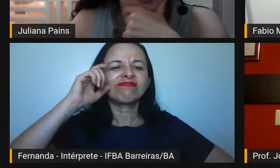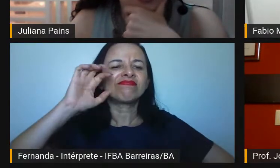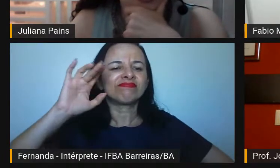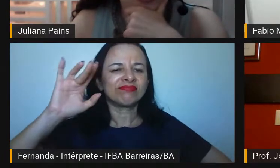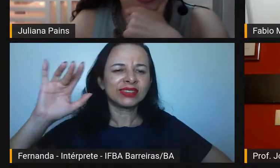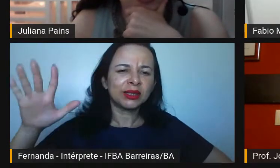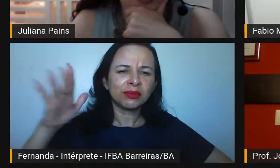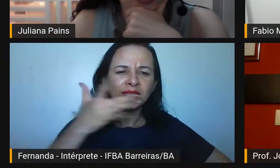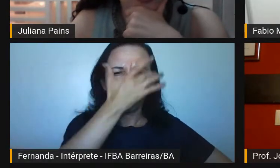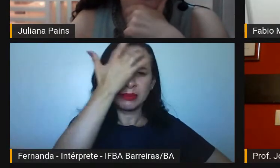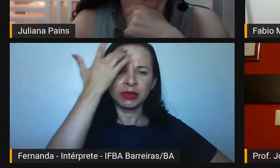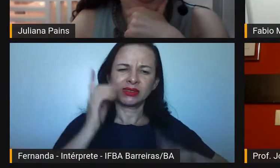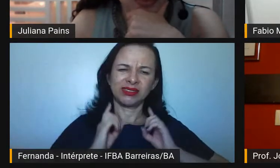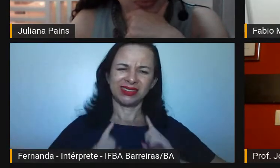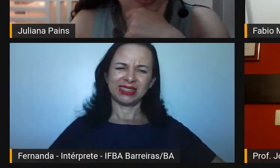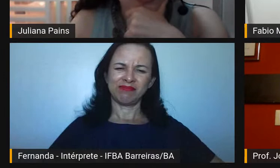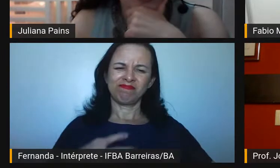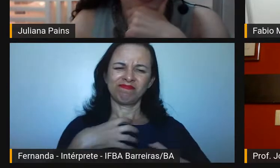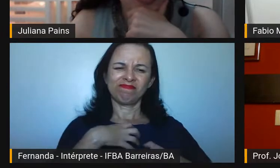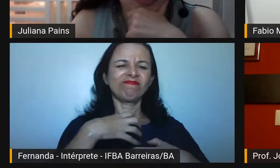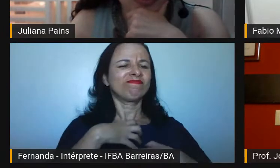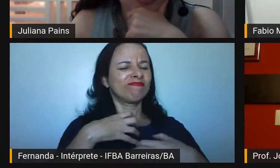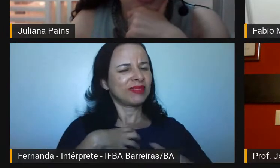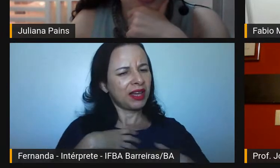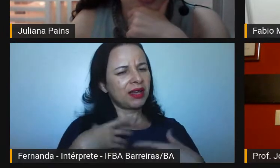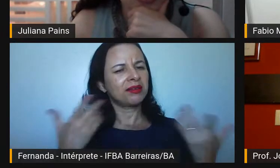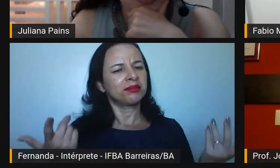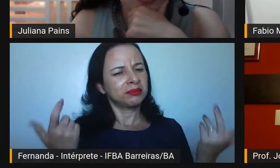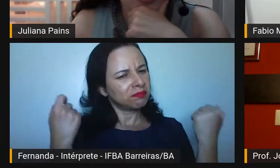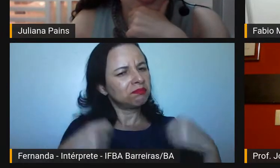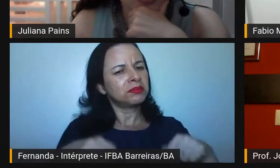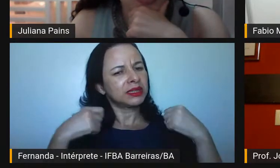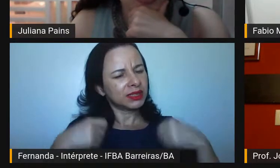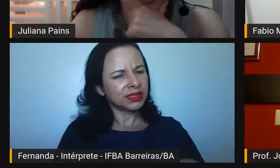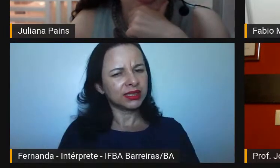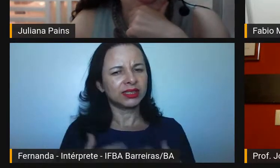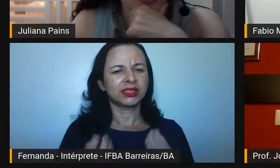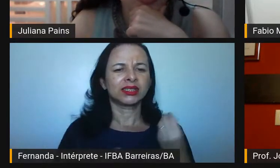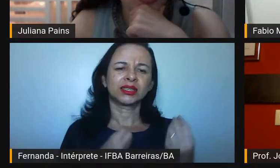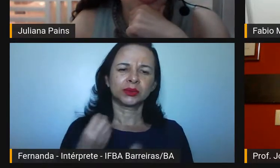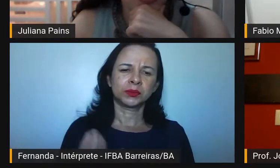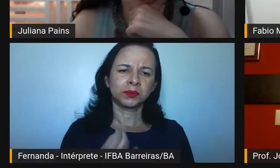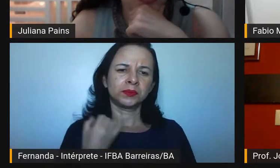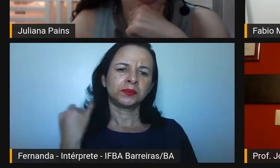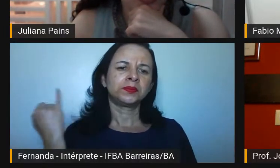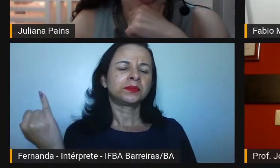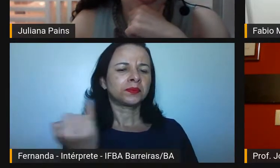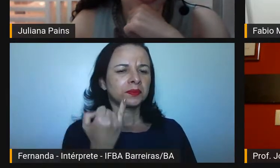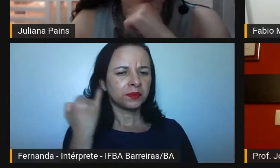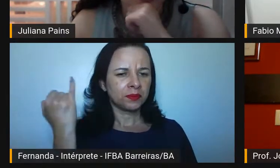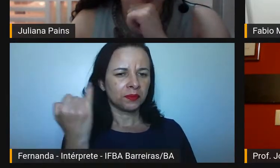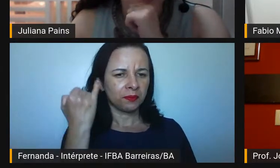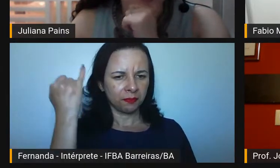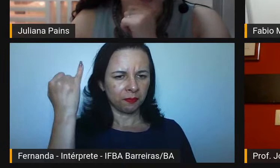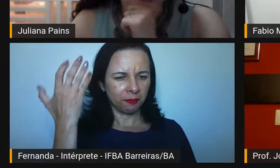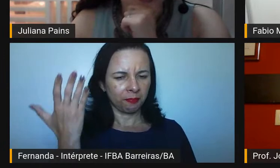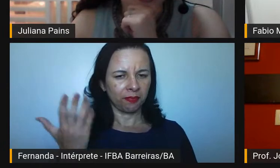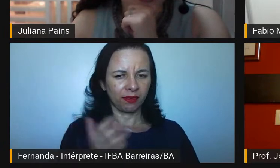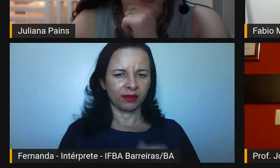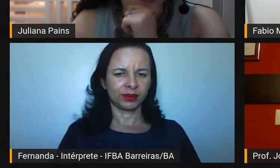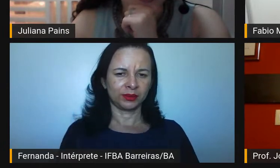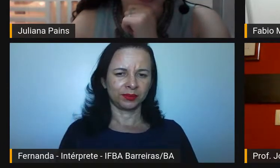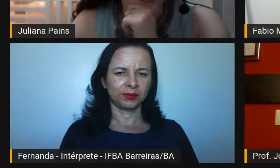como as pessoas com deficiências sempre necessidade Mas é interessante que algo é Juliano que eu